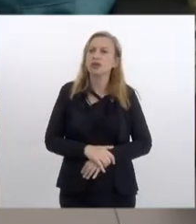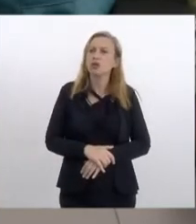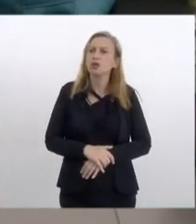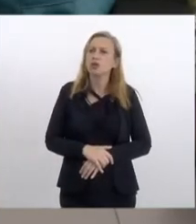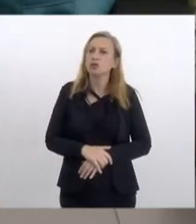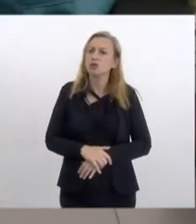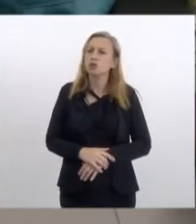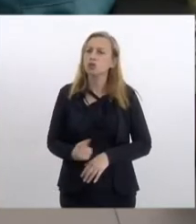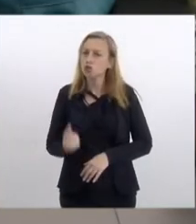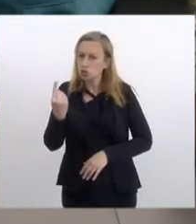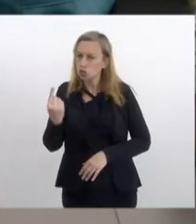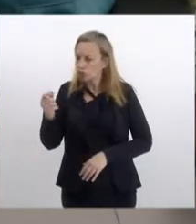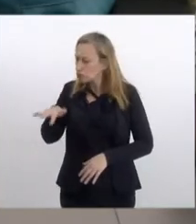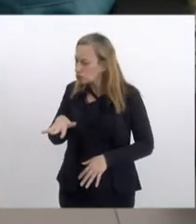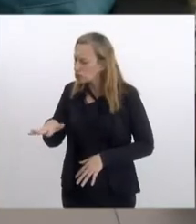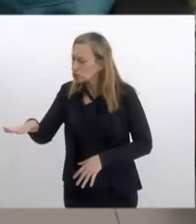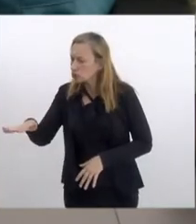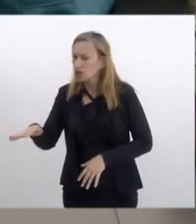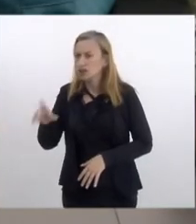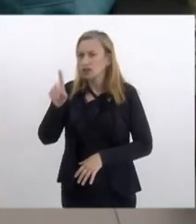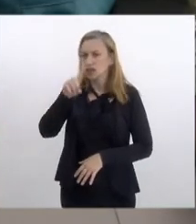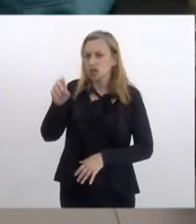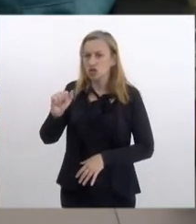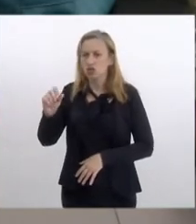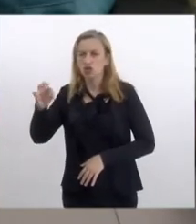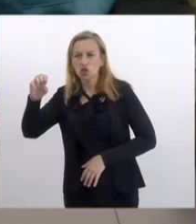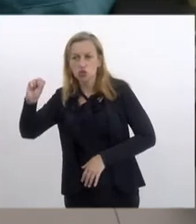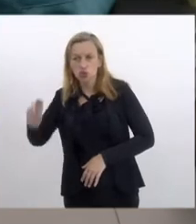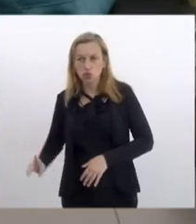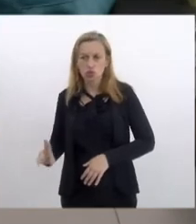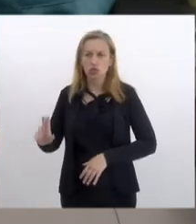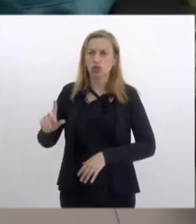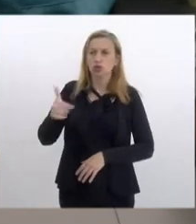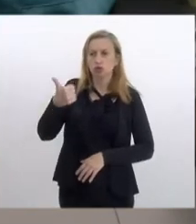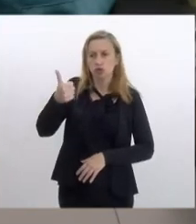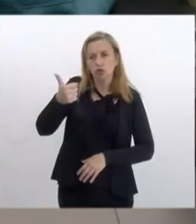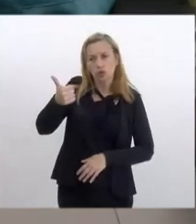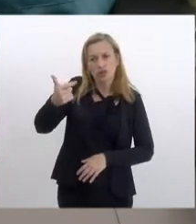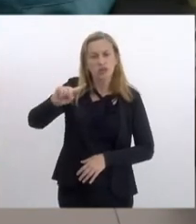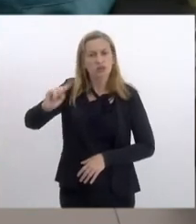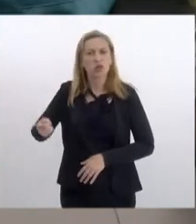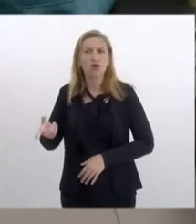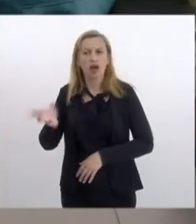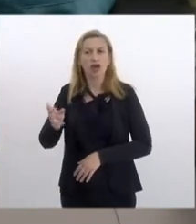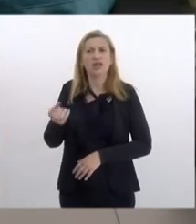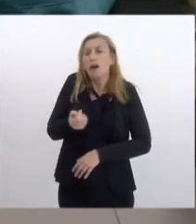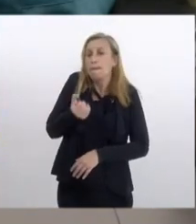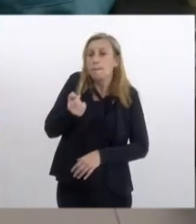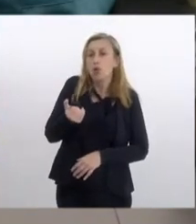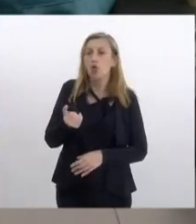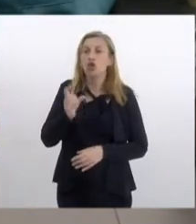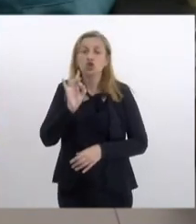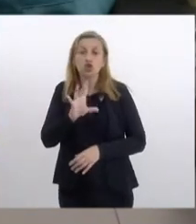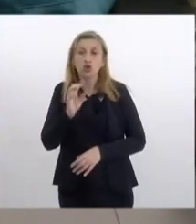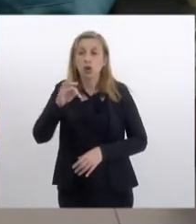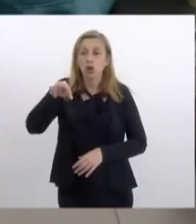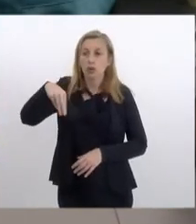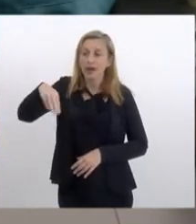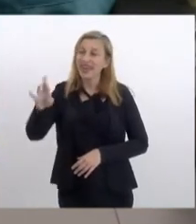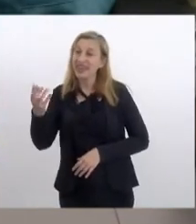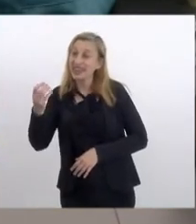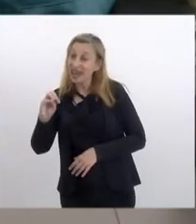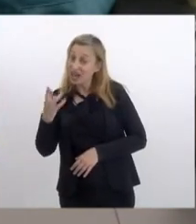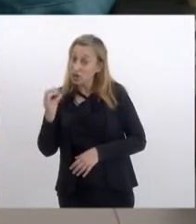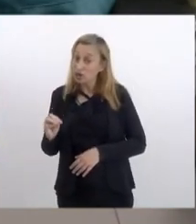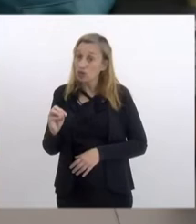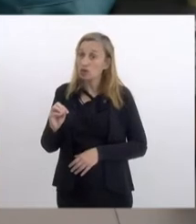E uma de uma comunidade na Zona Sul falou, não, R$12 mil é pouco, porque só o meu maquinário vai ser esse.